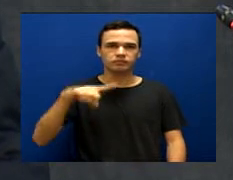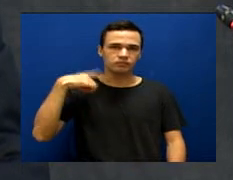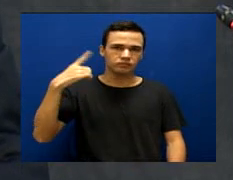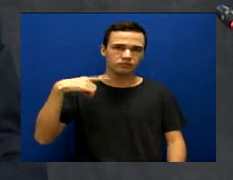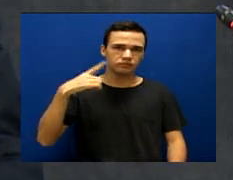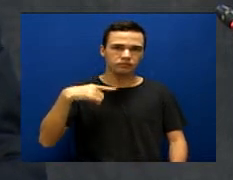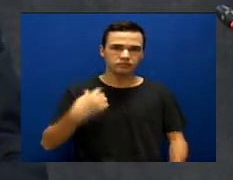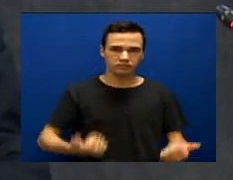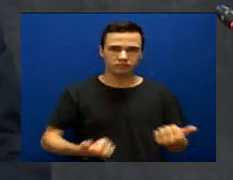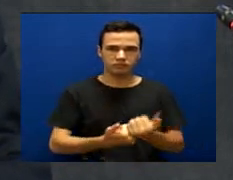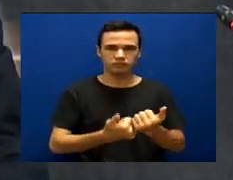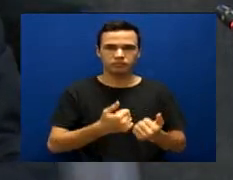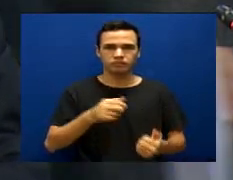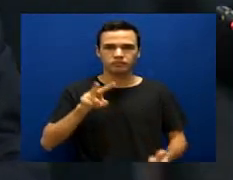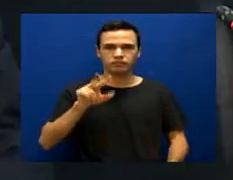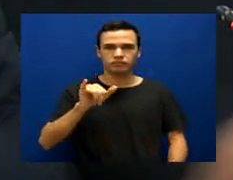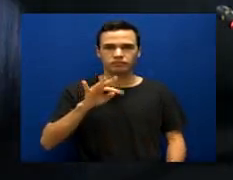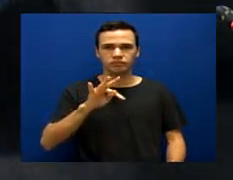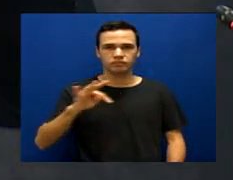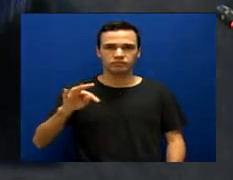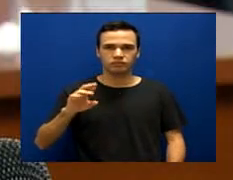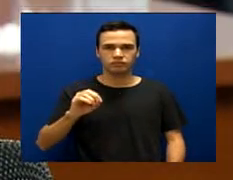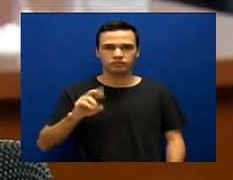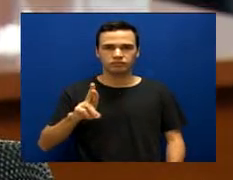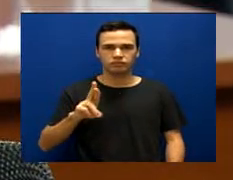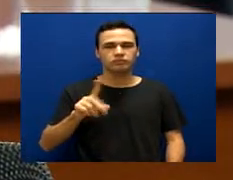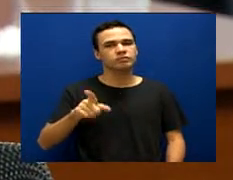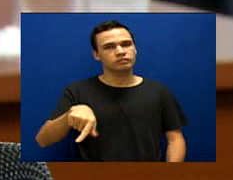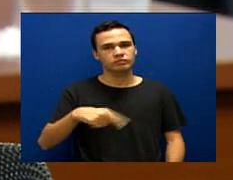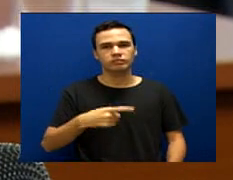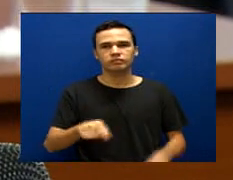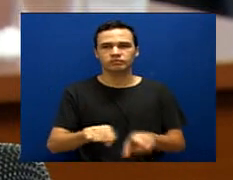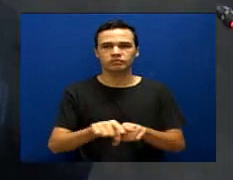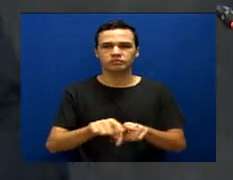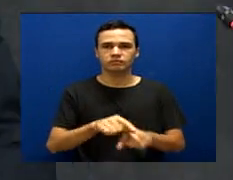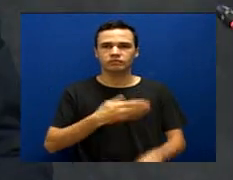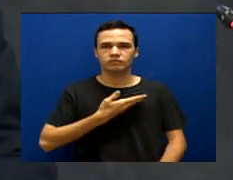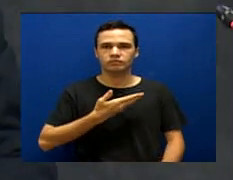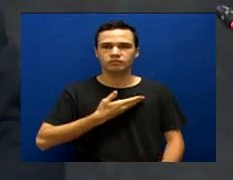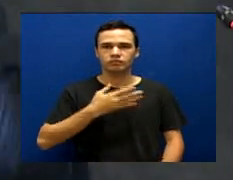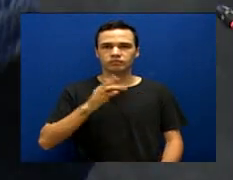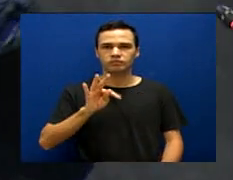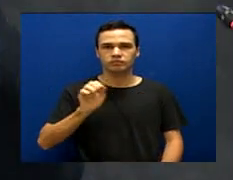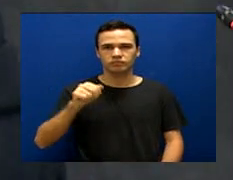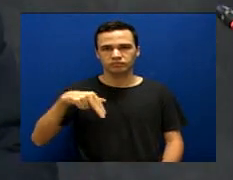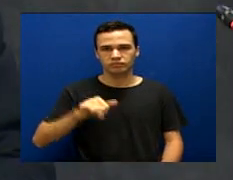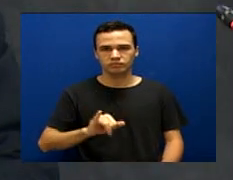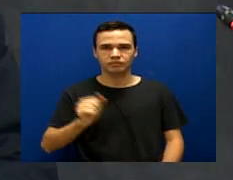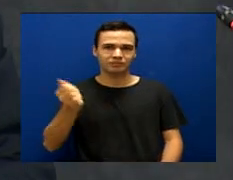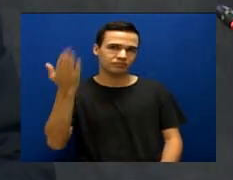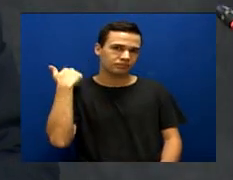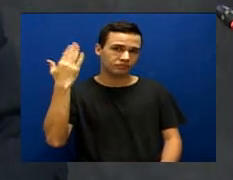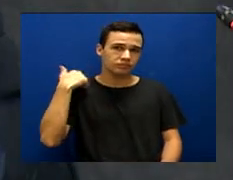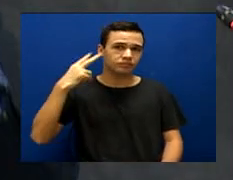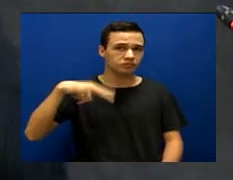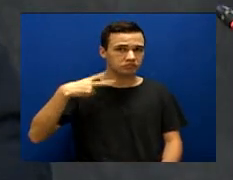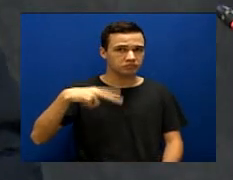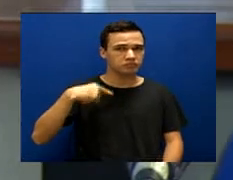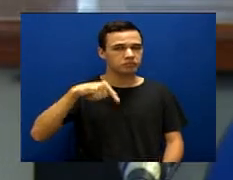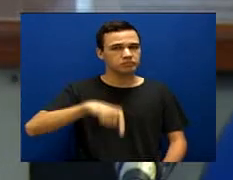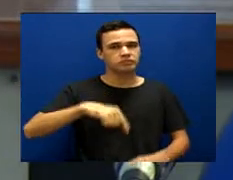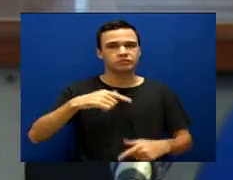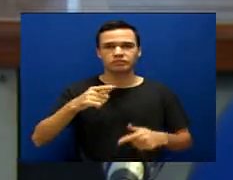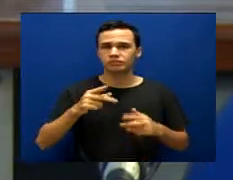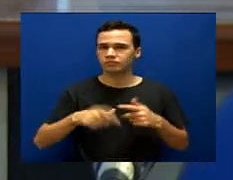deputado Vitor Lippe, né? Obrigado pela presença. Nossa querida companheira Tânia Bacelli, também ex-vereadora, sempre vereadora,